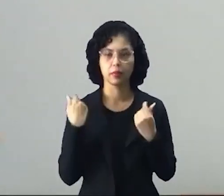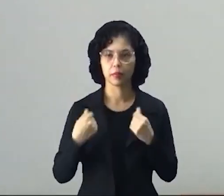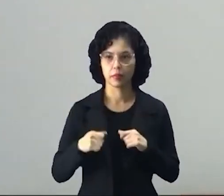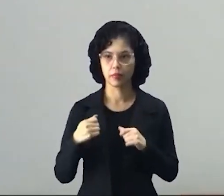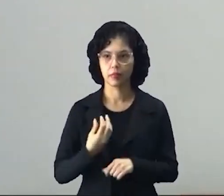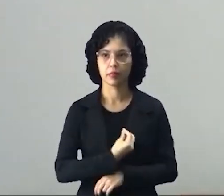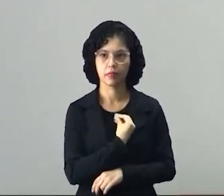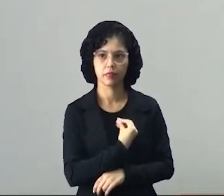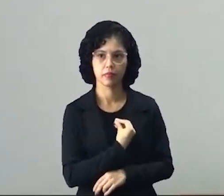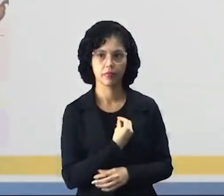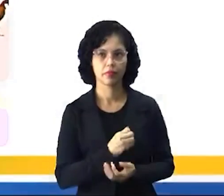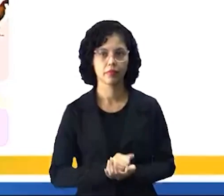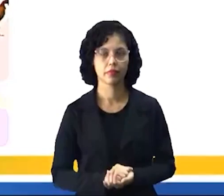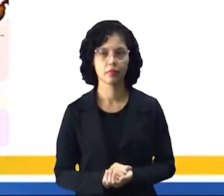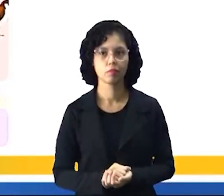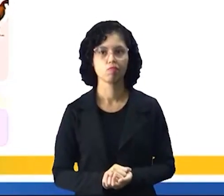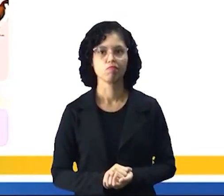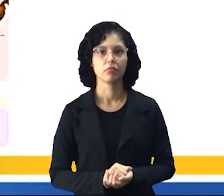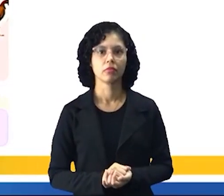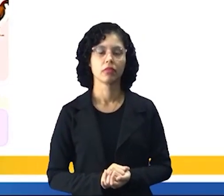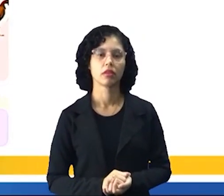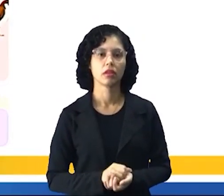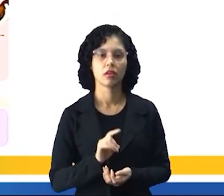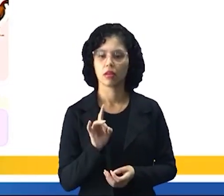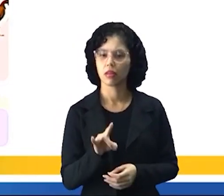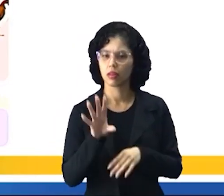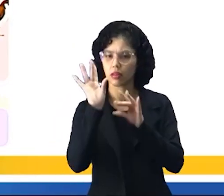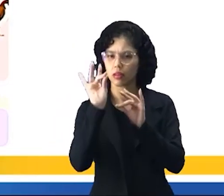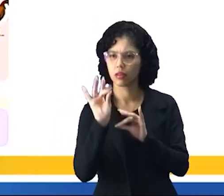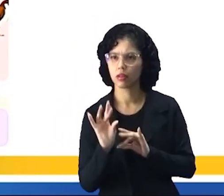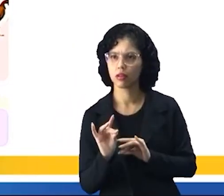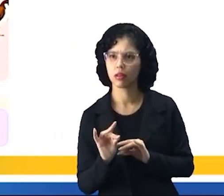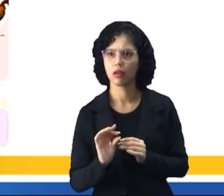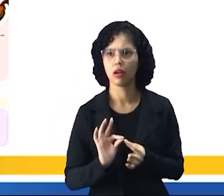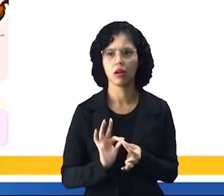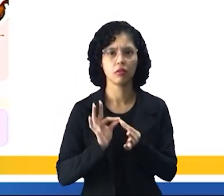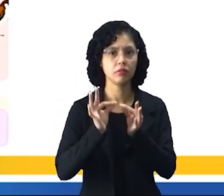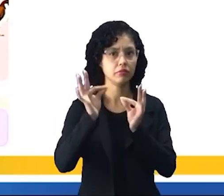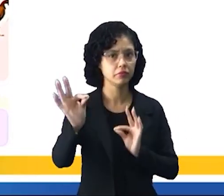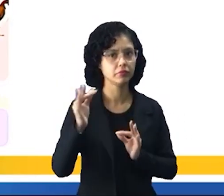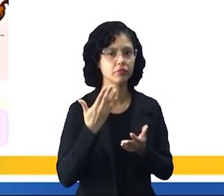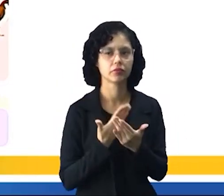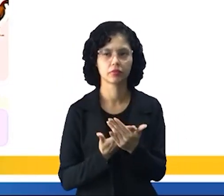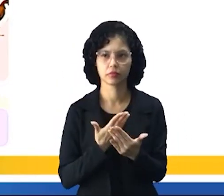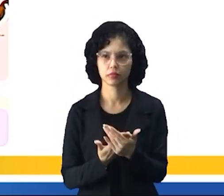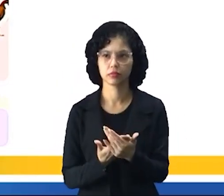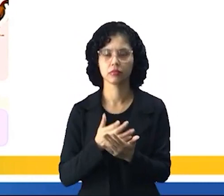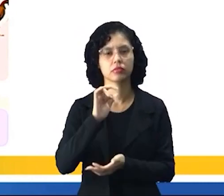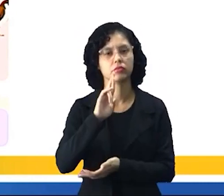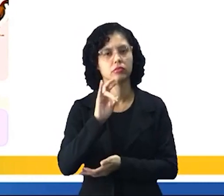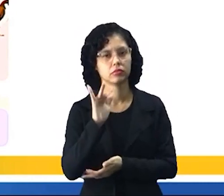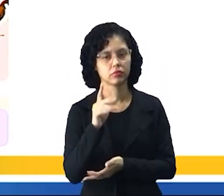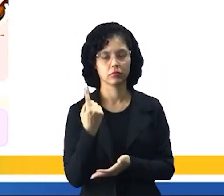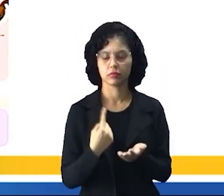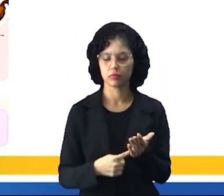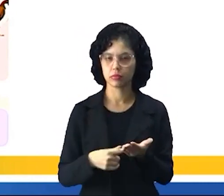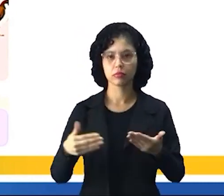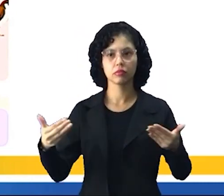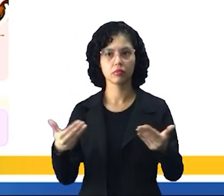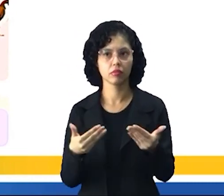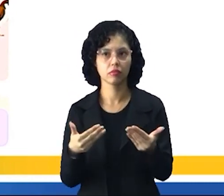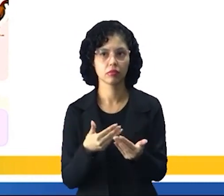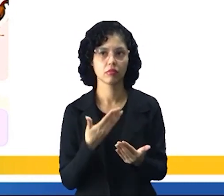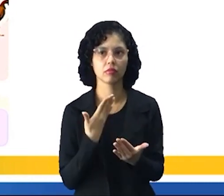precisa sobreviver, lógico, tá bom? Então, só destacando, você vai alongar os seus estudos dos reinos, considerando que agora nós